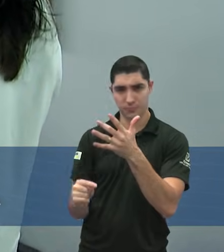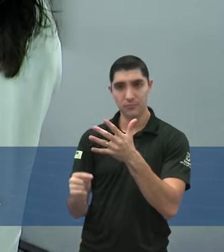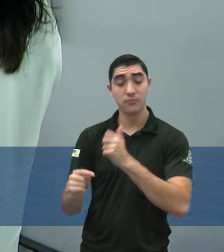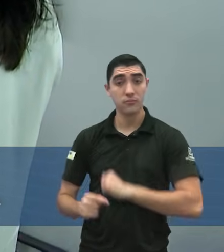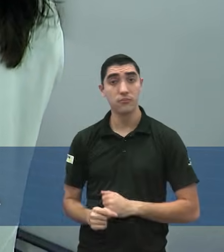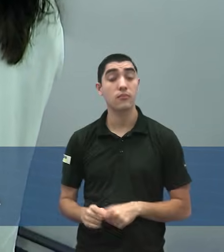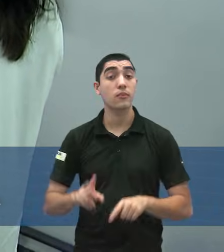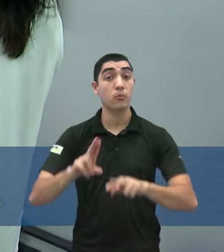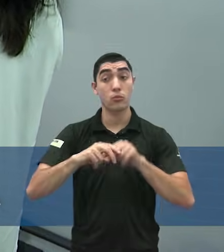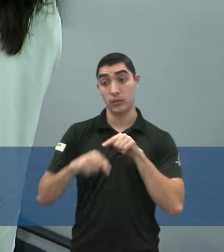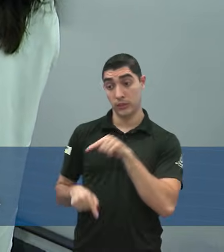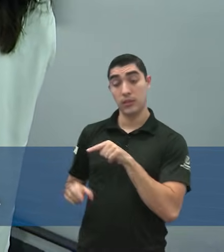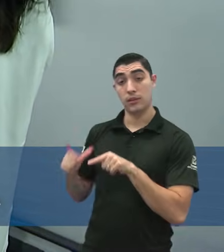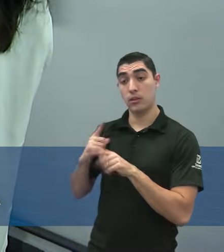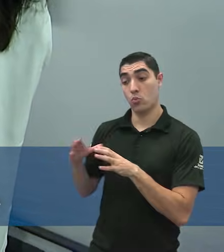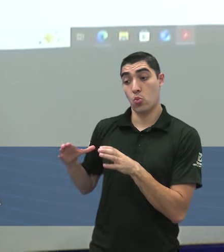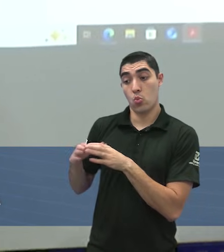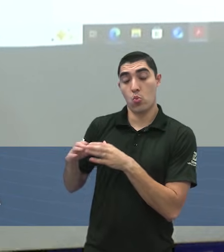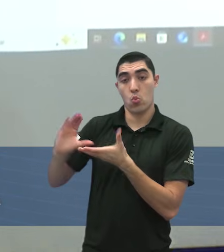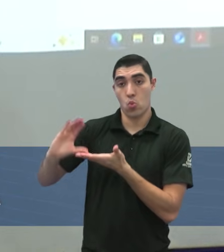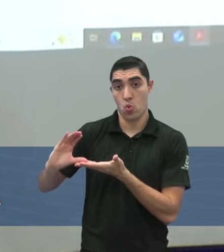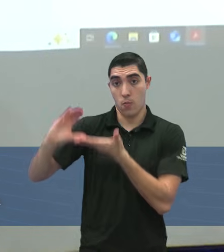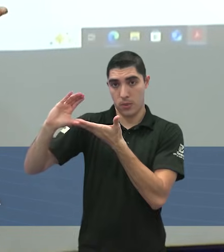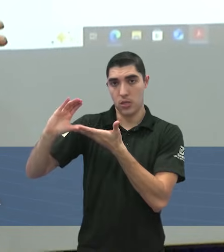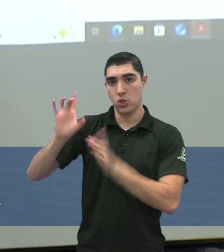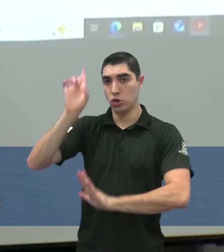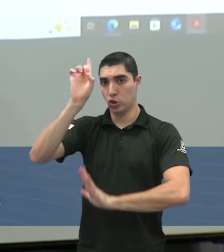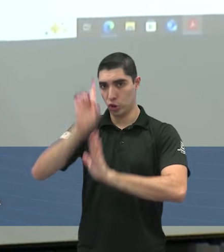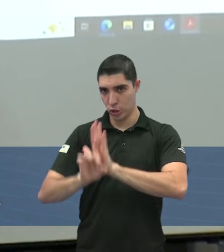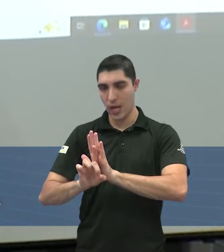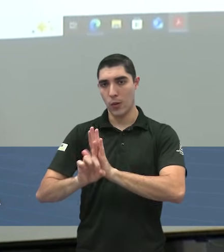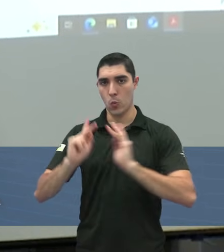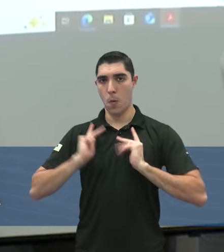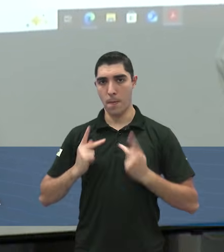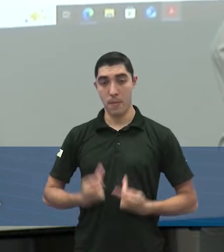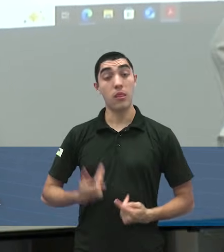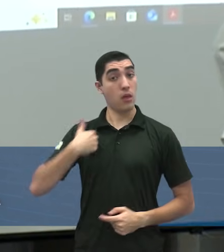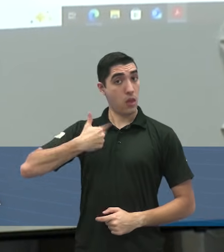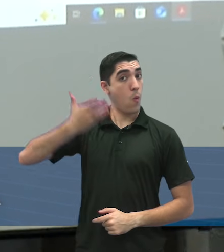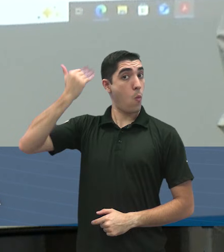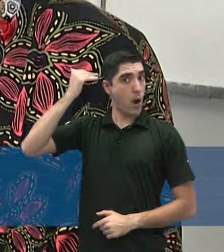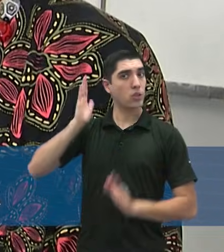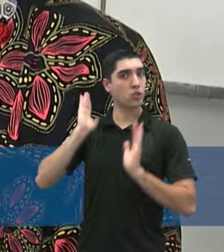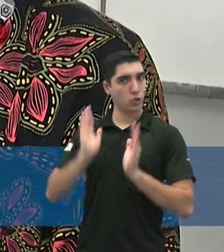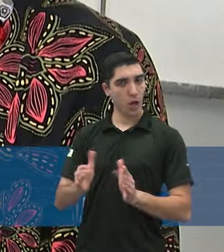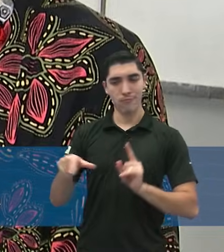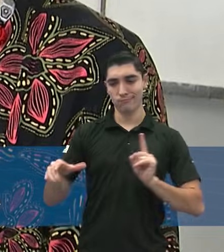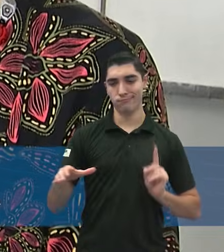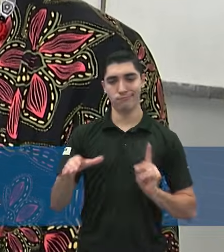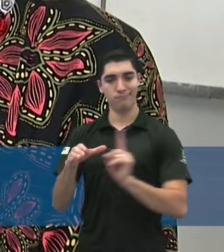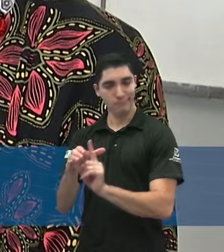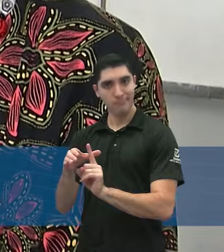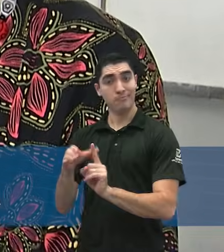tem um comitê de direitos humanos, né, comitê do qual eu fiz parte, assim como outros docentes, pensando